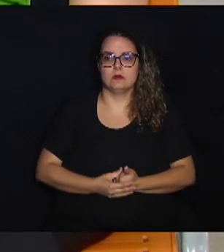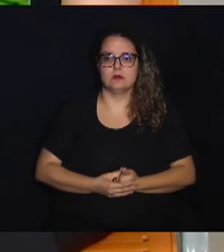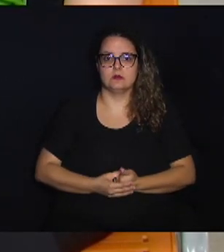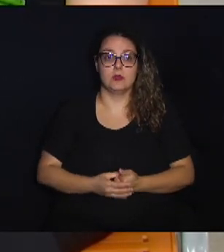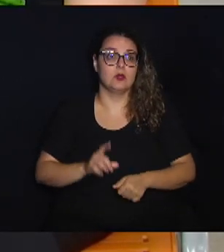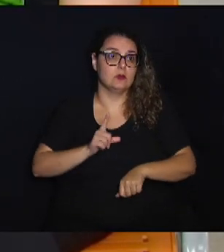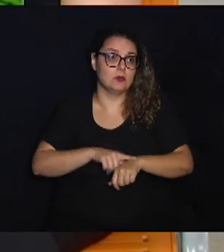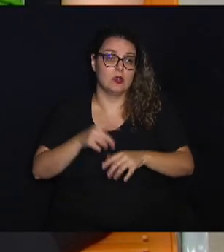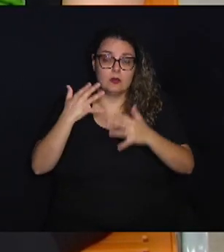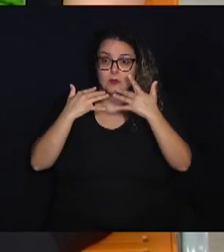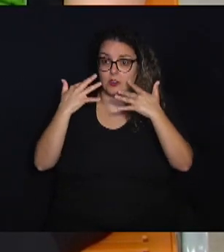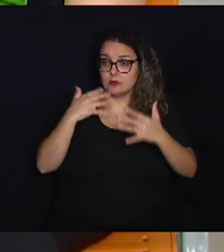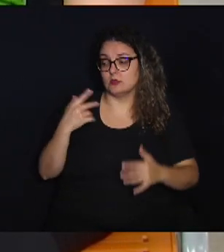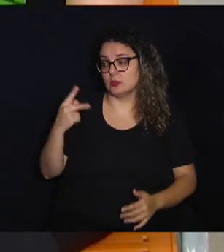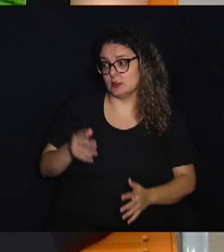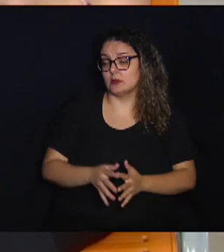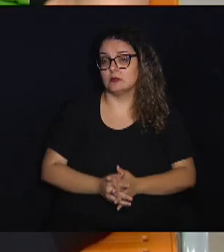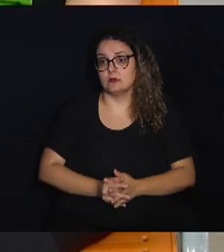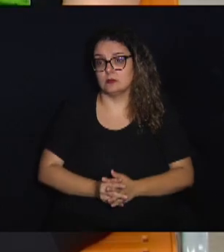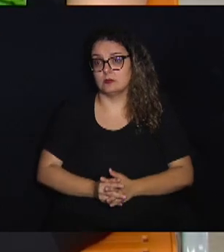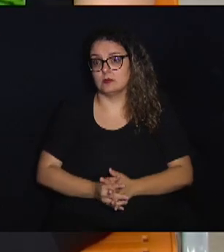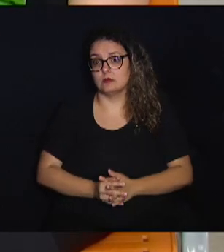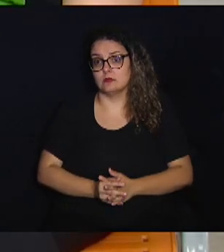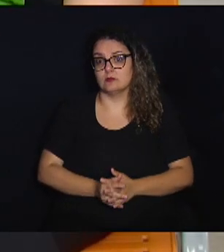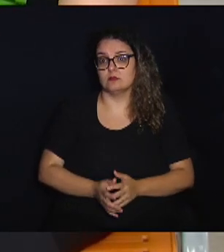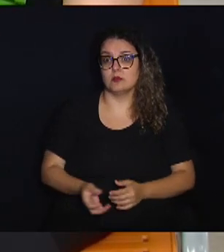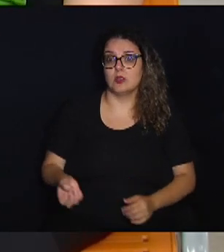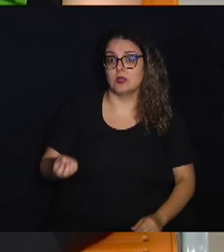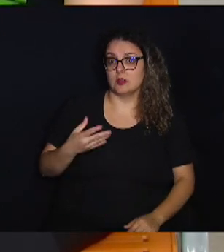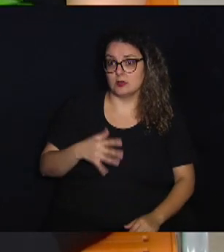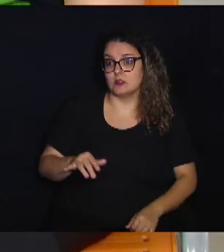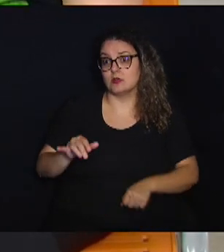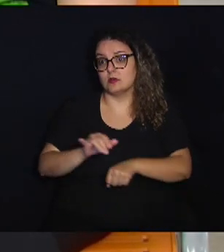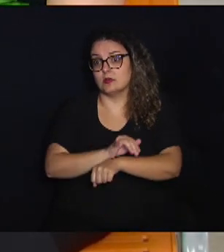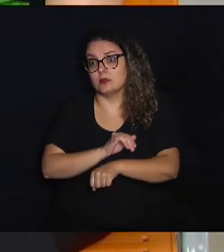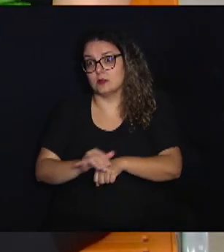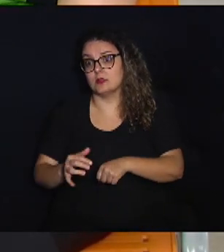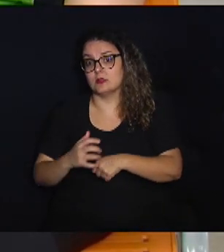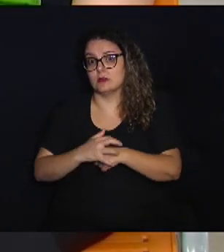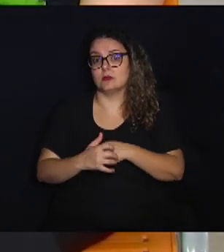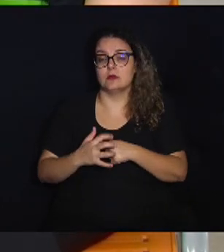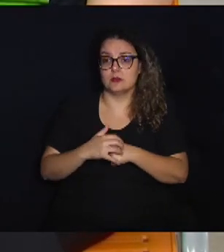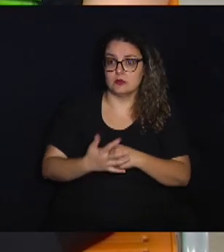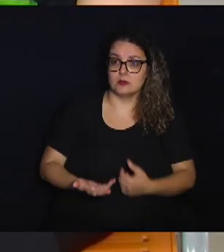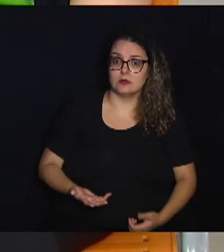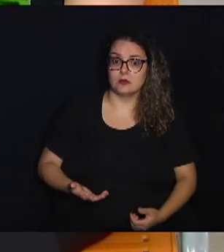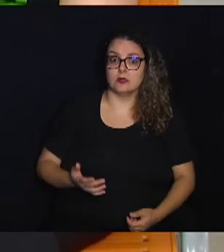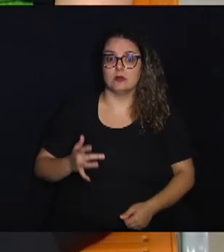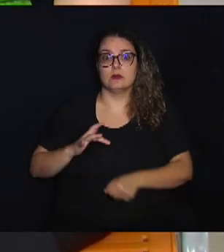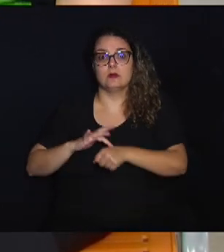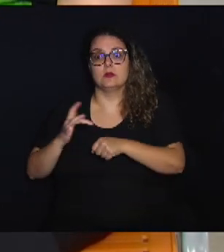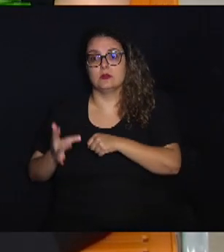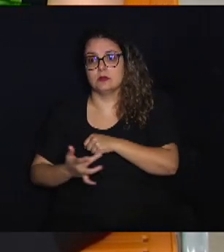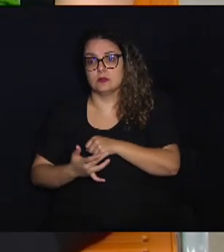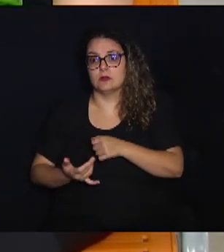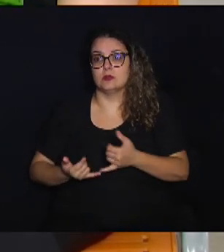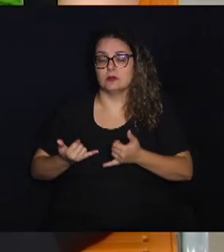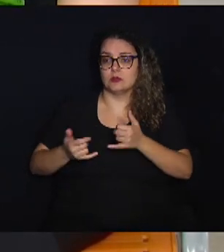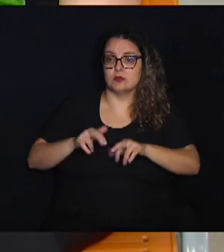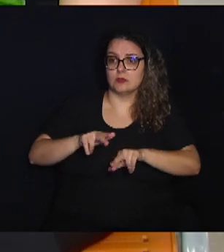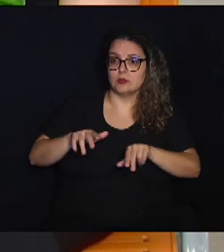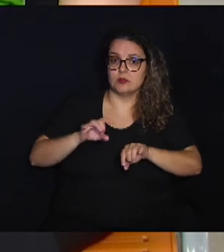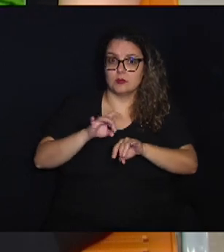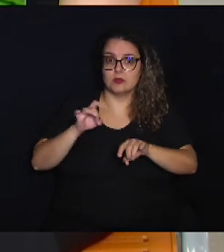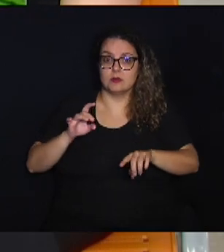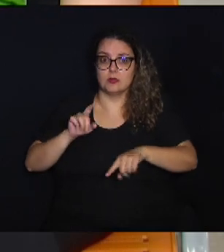do interesse deles é moldado por essa nova ferramenta digital, né, as redes sociais, os jogos online, né, essas